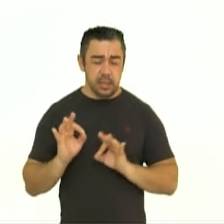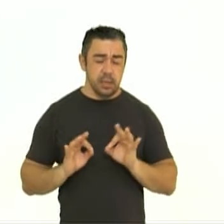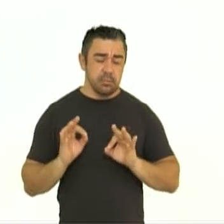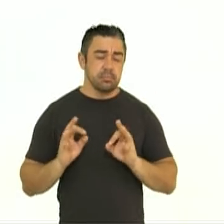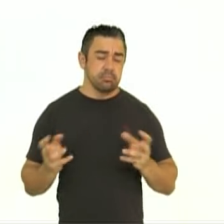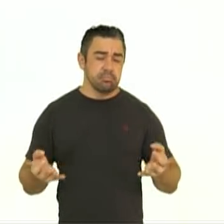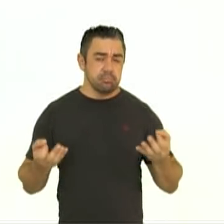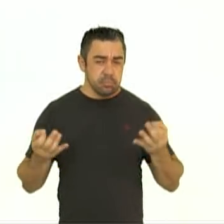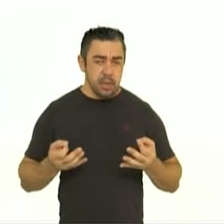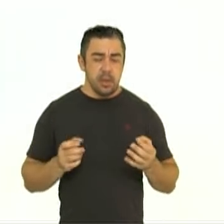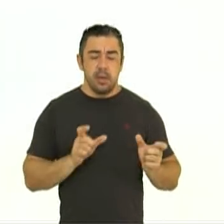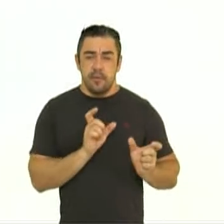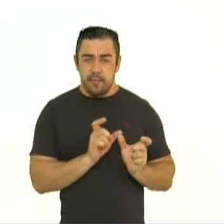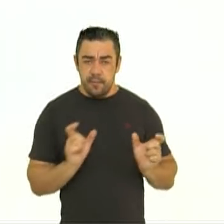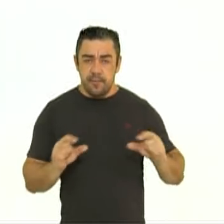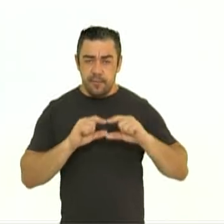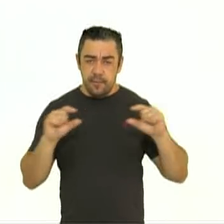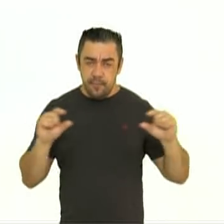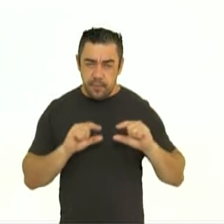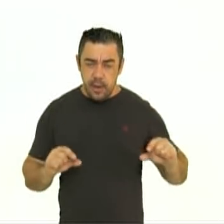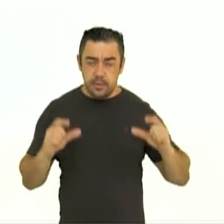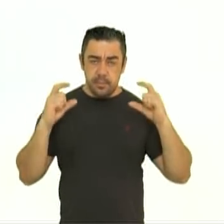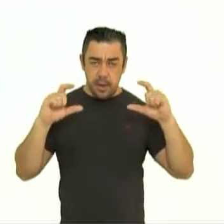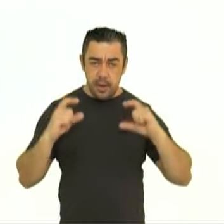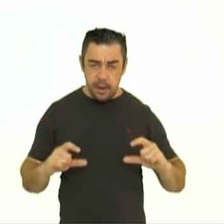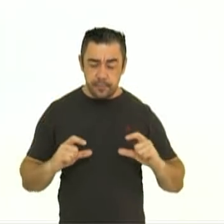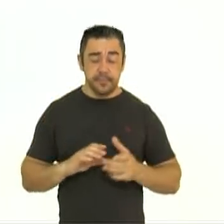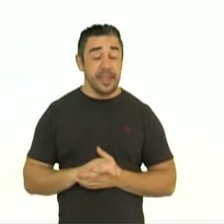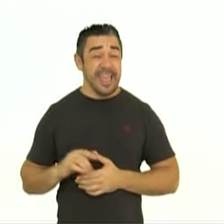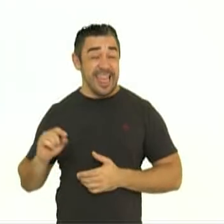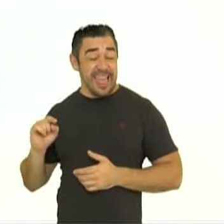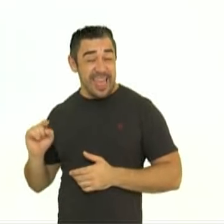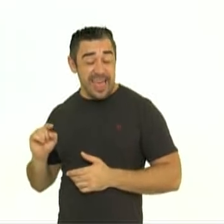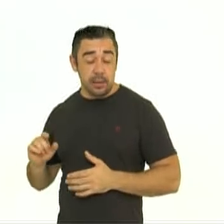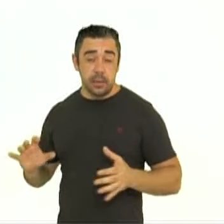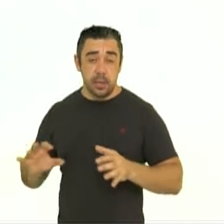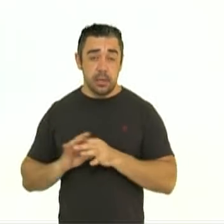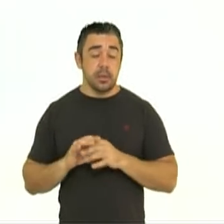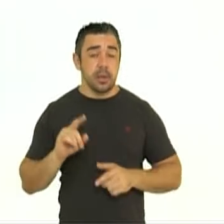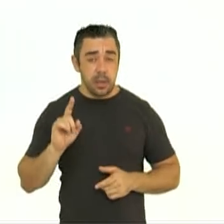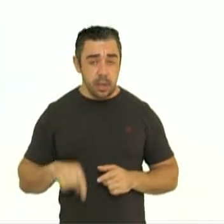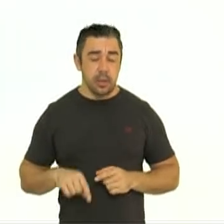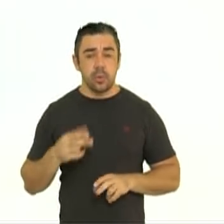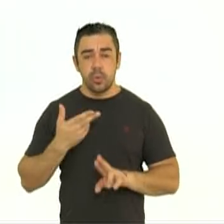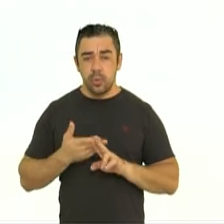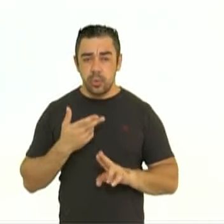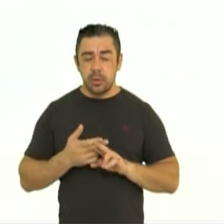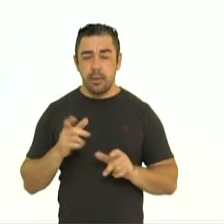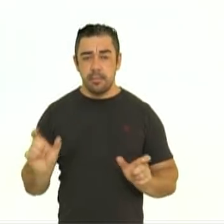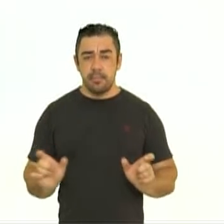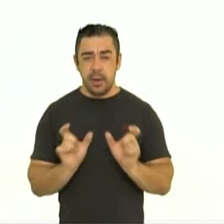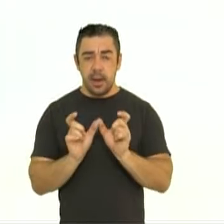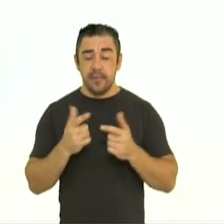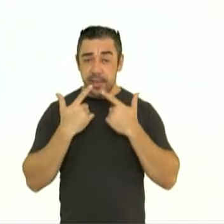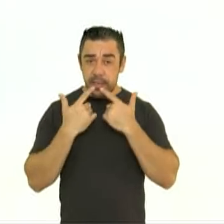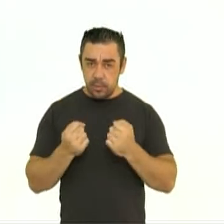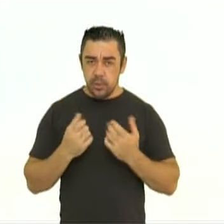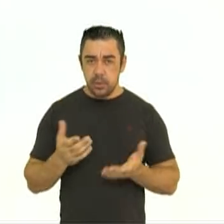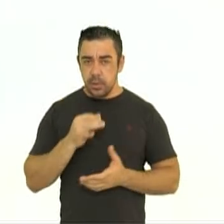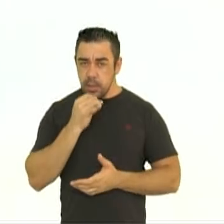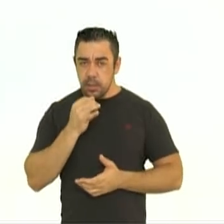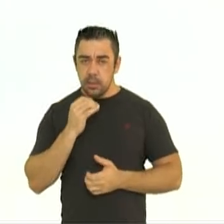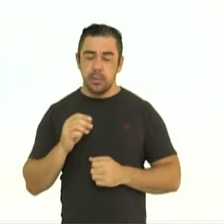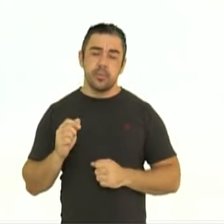harmoniosa entre as frases e os parágrafos. Essa ligação deve ser feita com mecanismos linguísticos, como